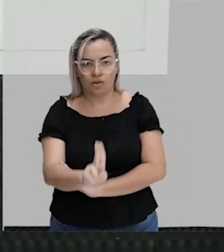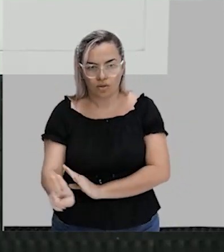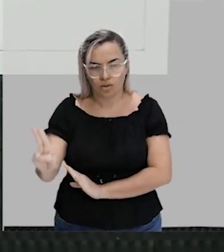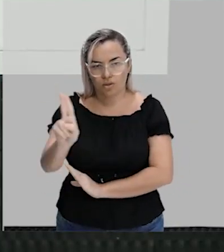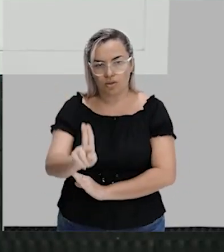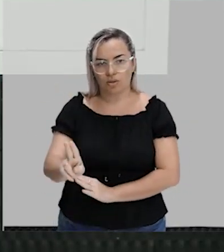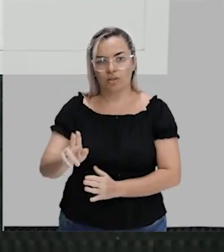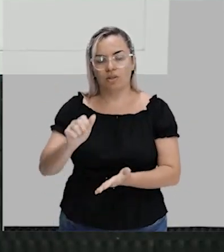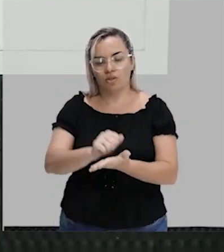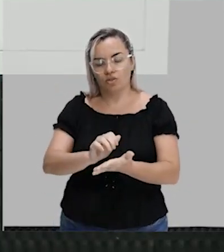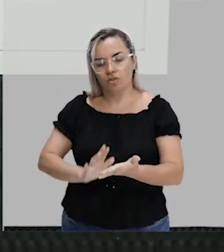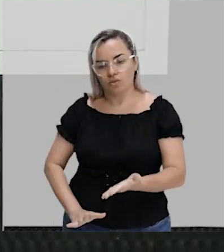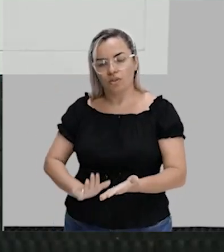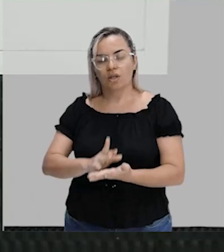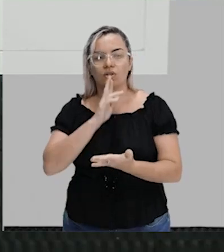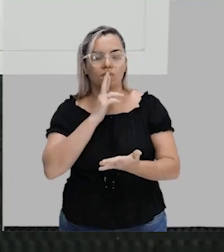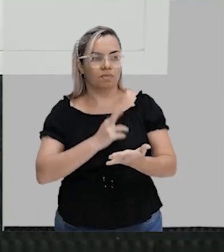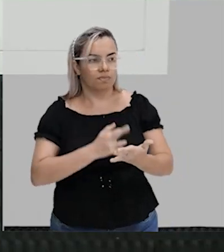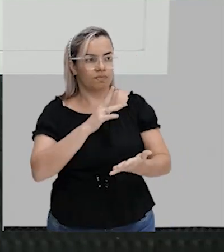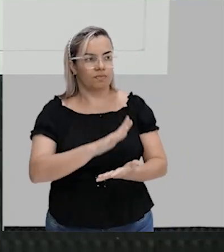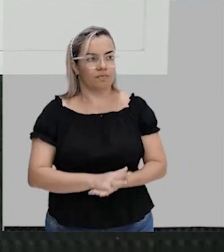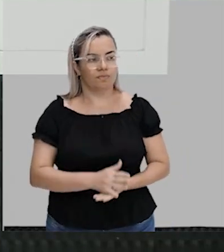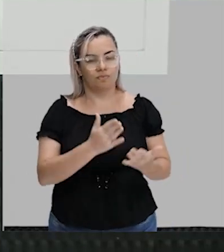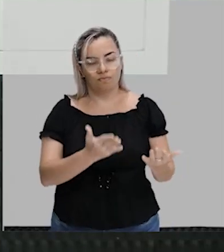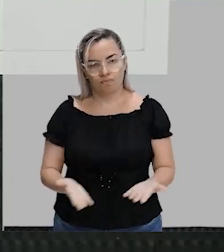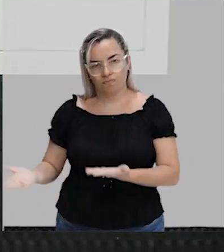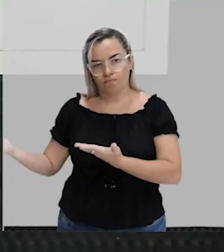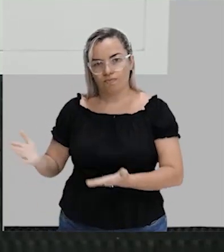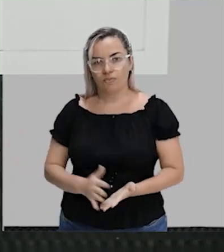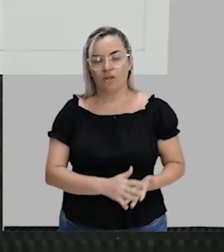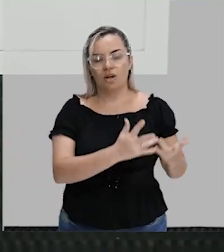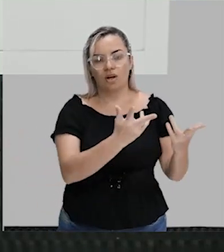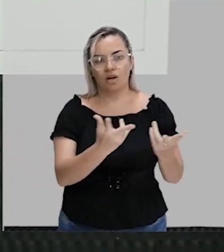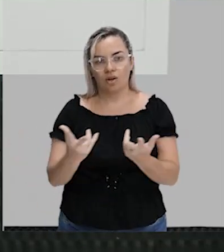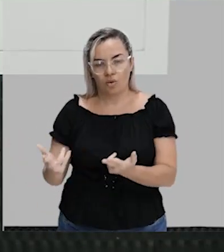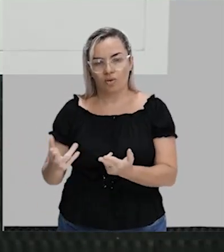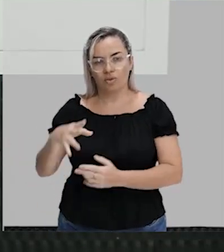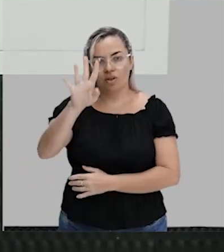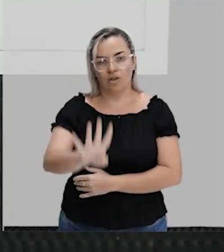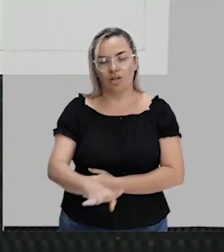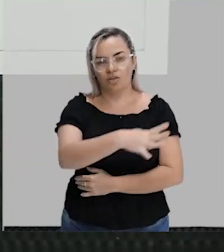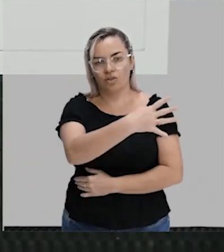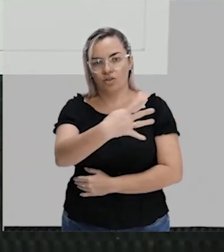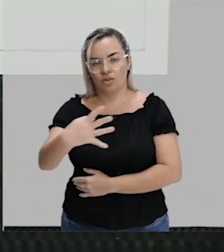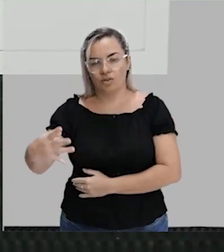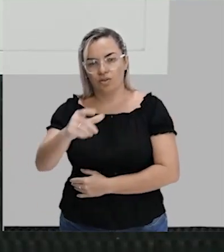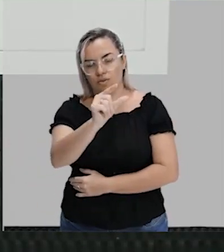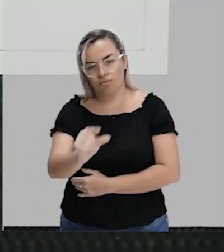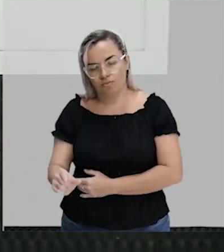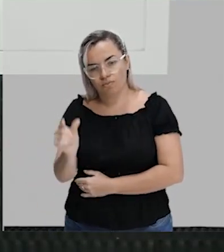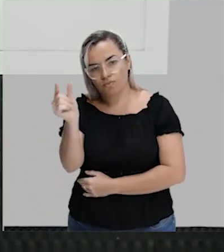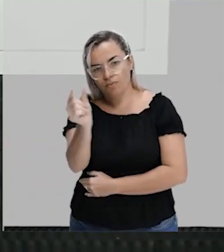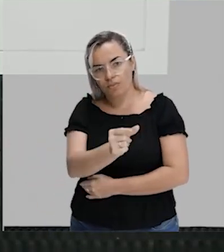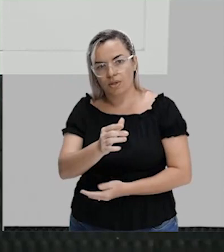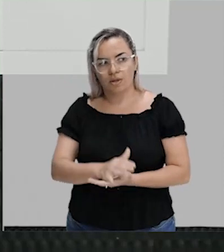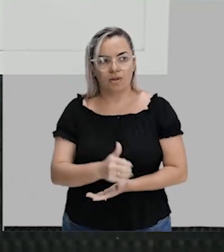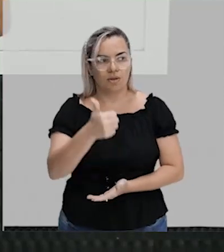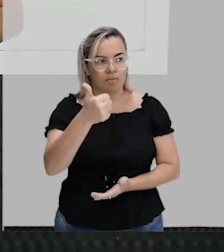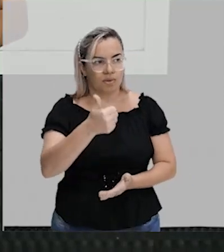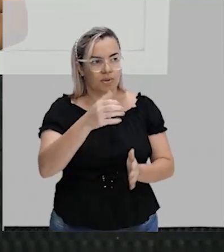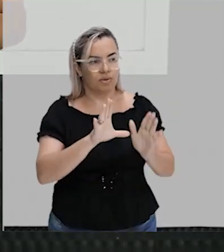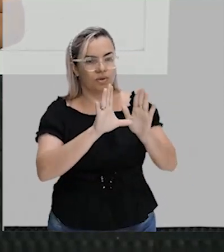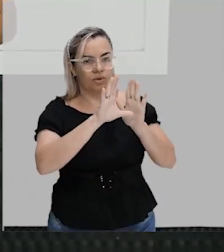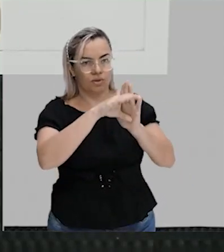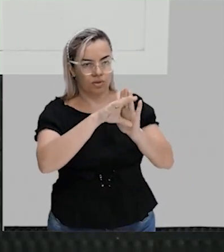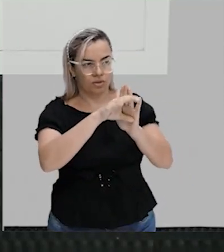de problemas Ok então igualdade de Matriz é o assunto na sala de hoje beleza galera primeiro uma definiçãozinha Vamos